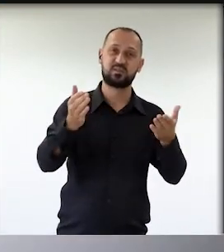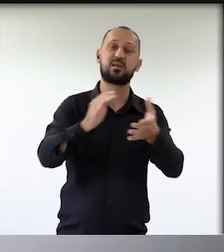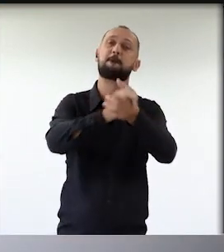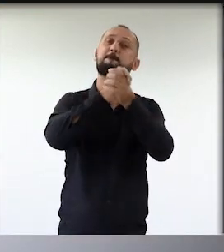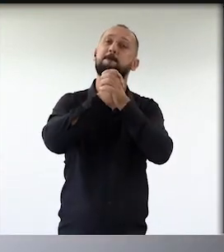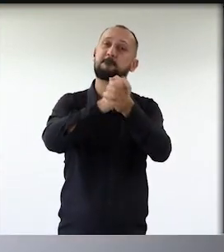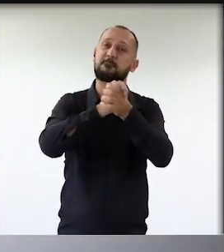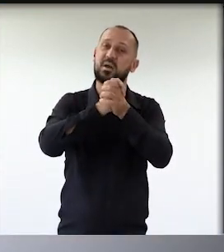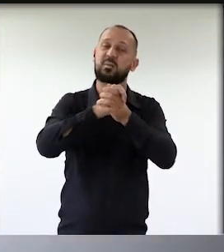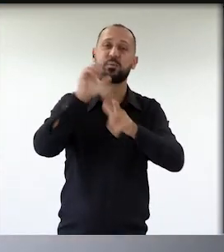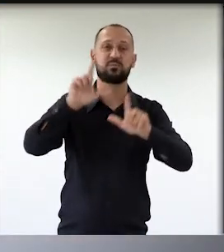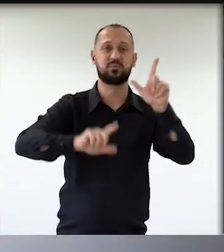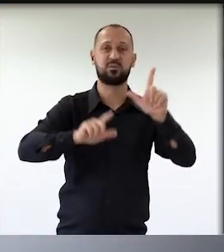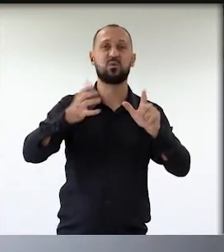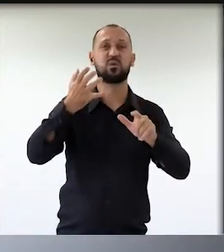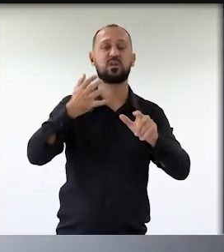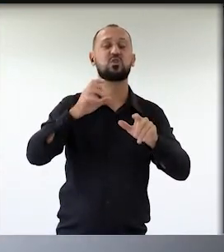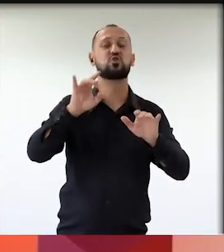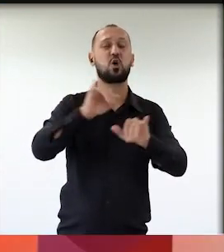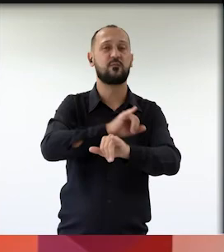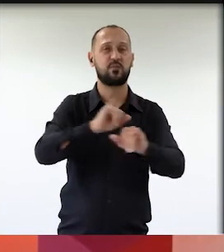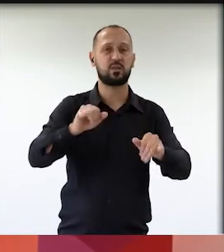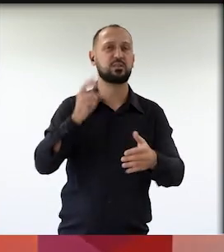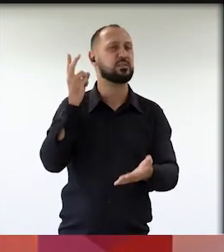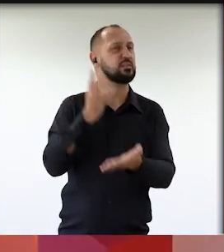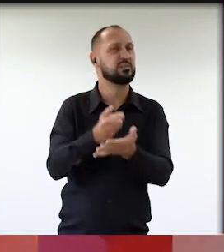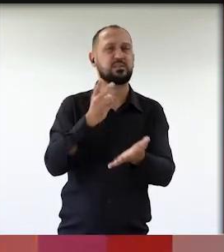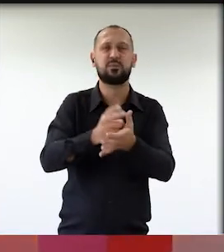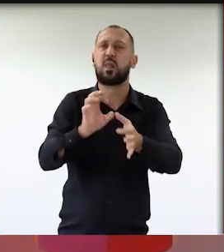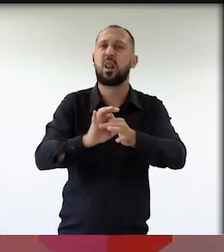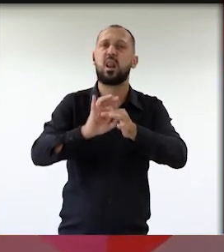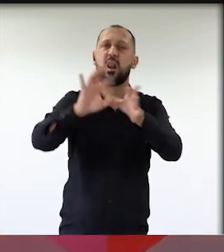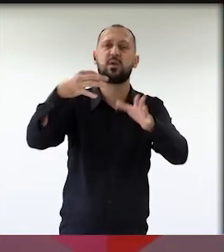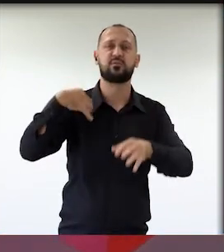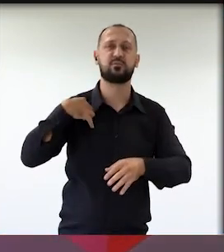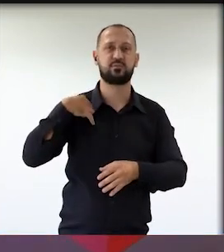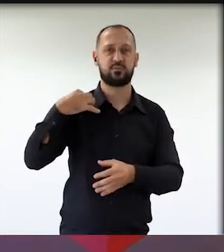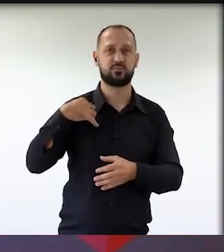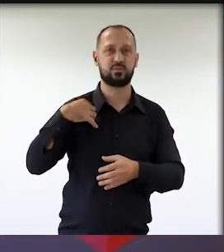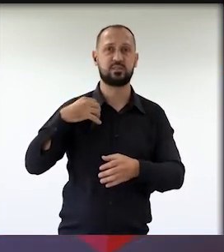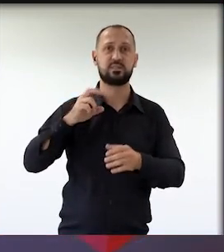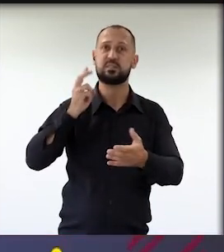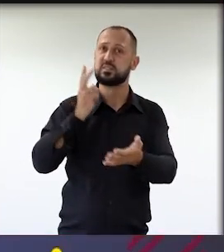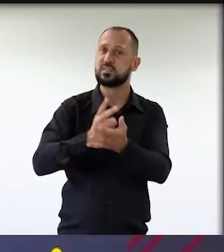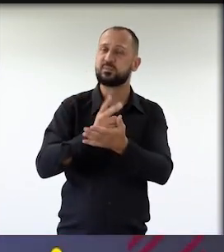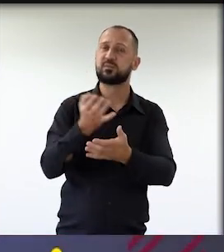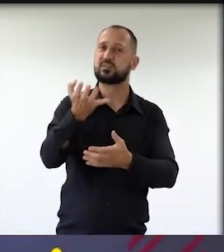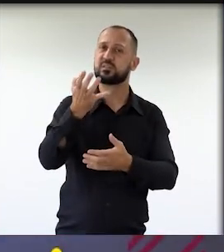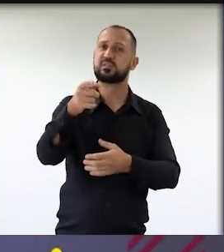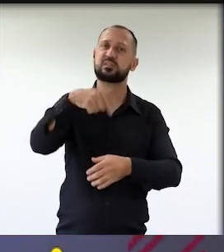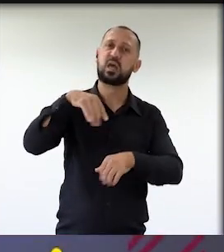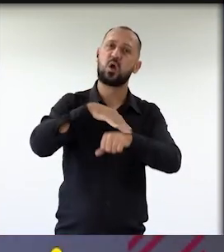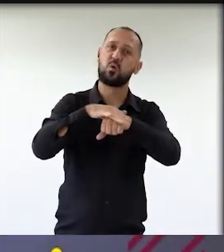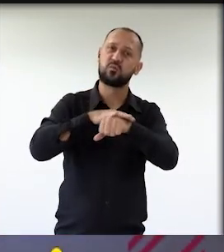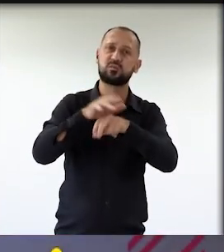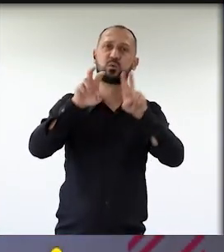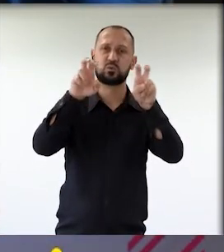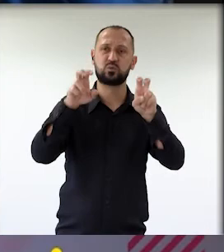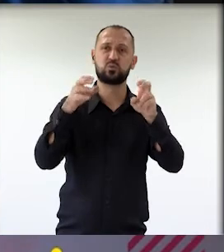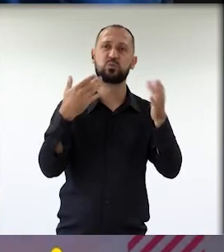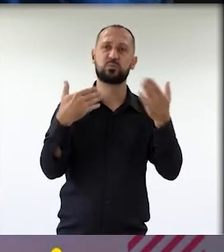conversar aqui com vocês, parabéns pelo programa, e queria dizer que nós estamos sempre à disposição. Sempre que vocês